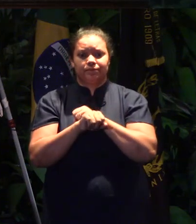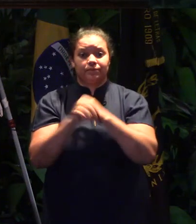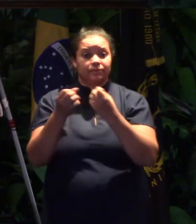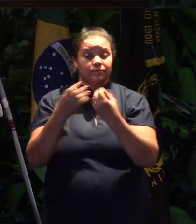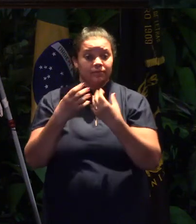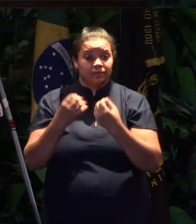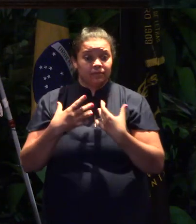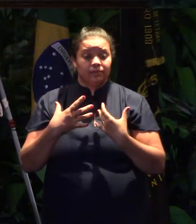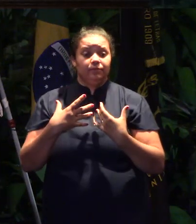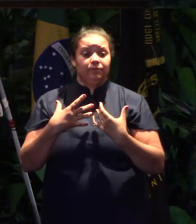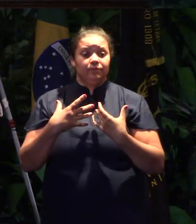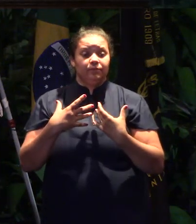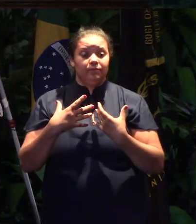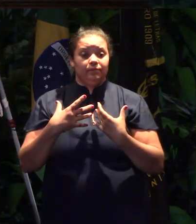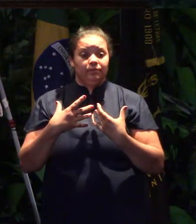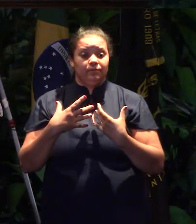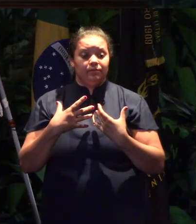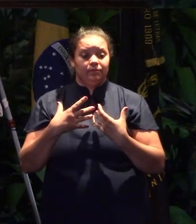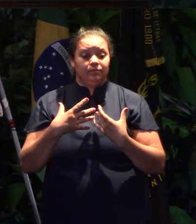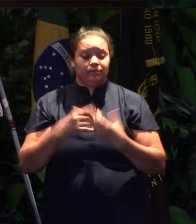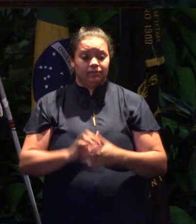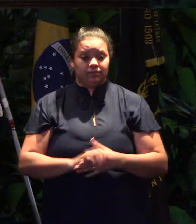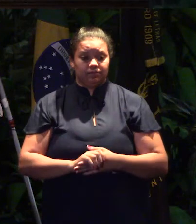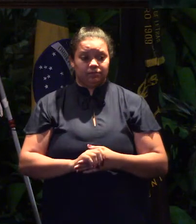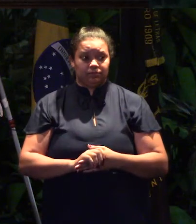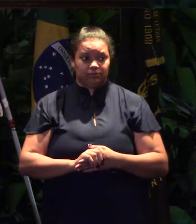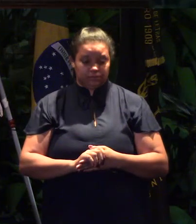ensinar a relação com as pessoas, tem me possibilitado